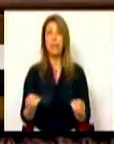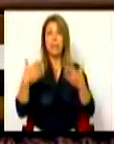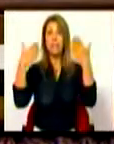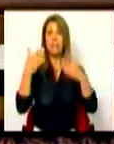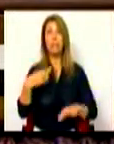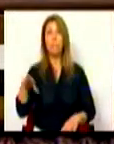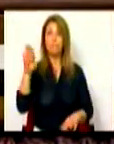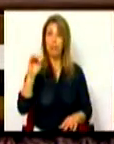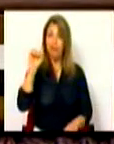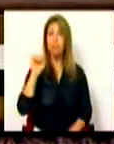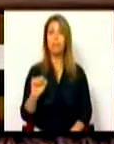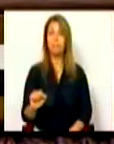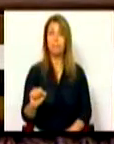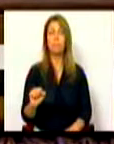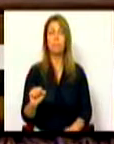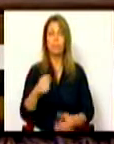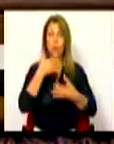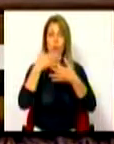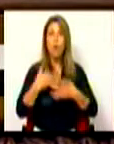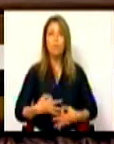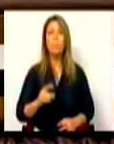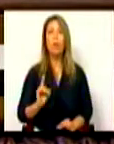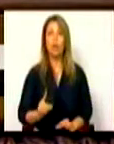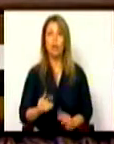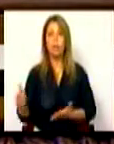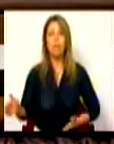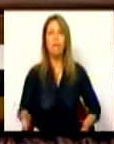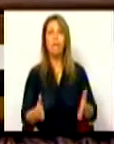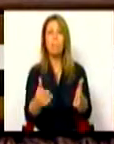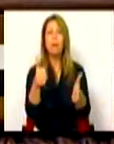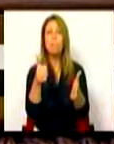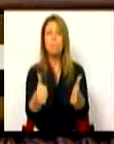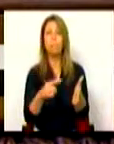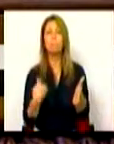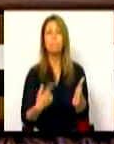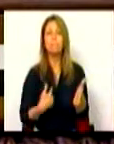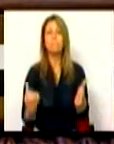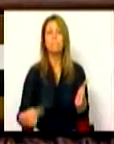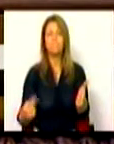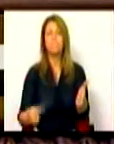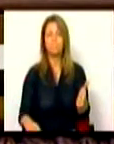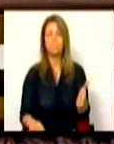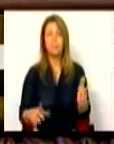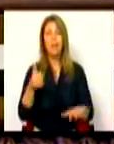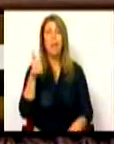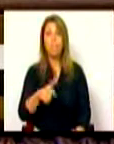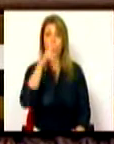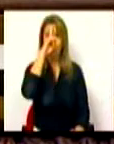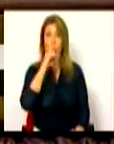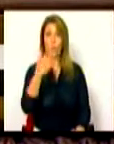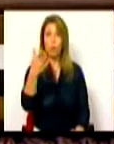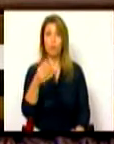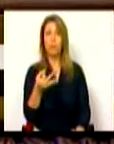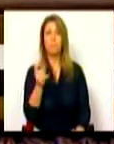Partido Socialista, confirmando que estamos no bom caminho. É bom recordar que o PREVPAP